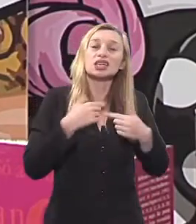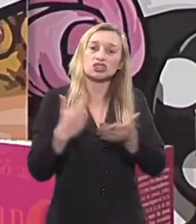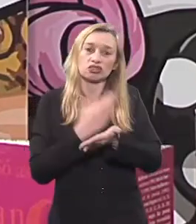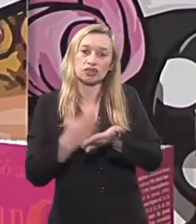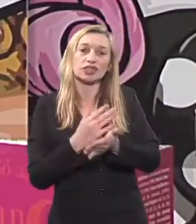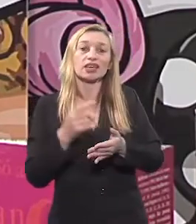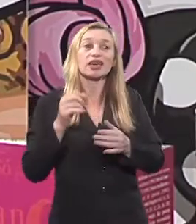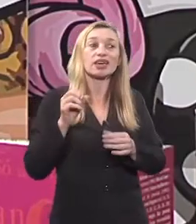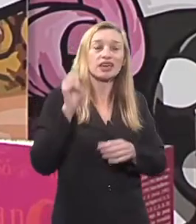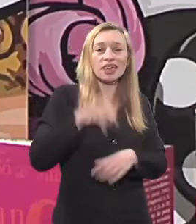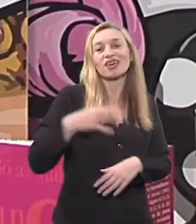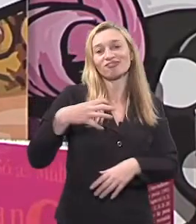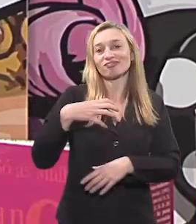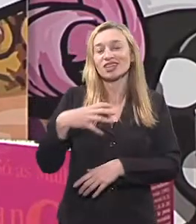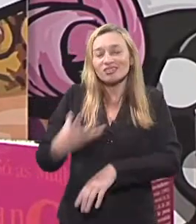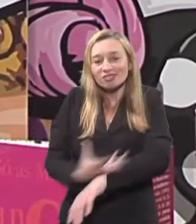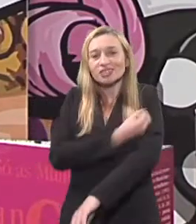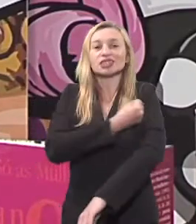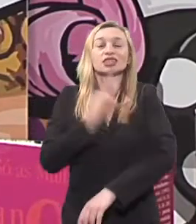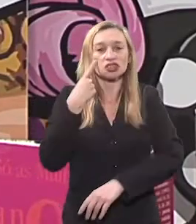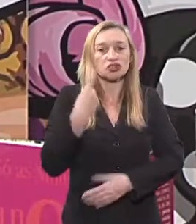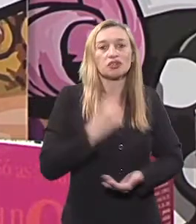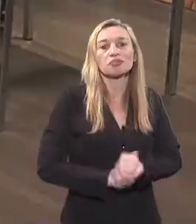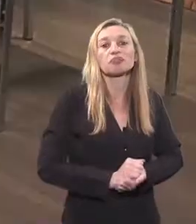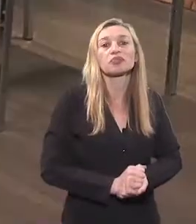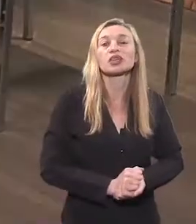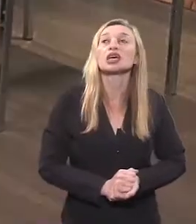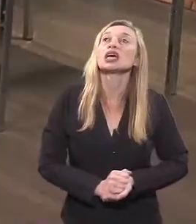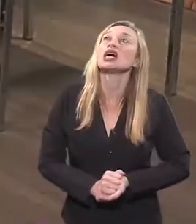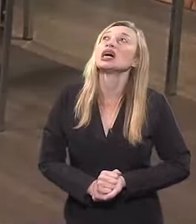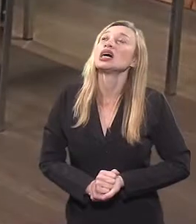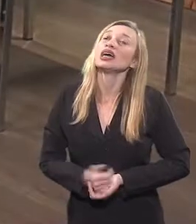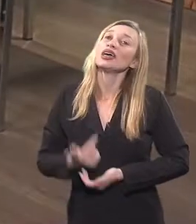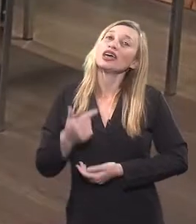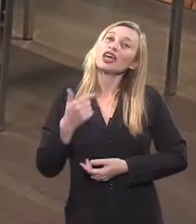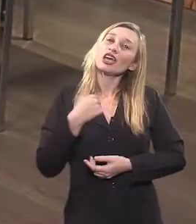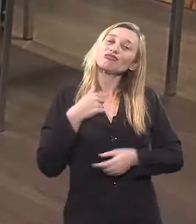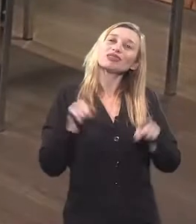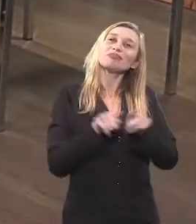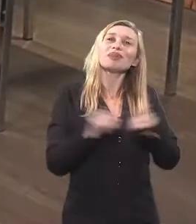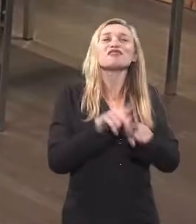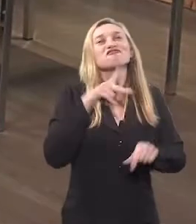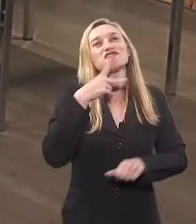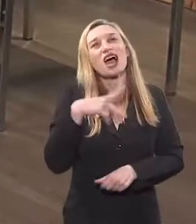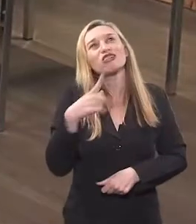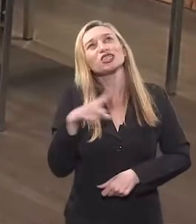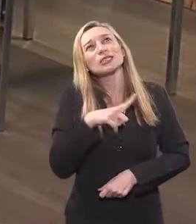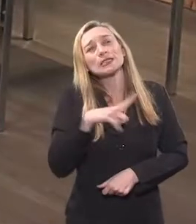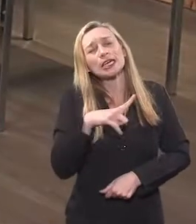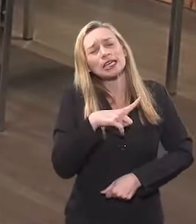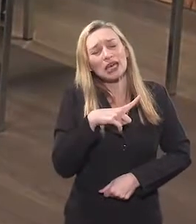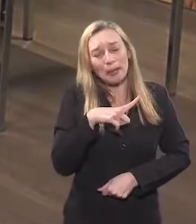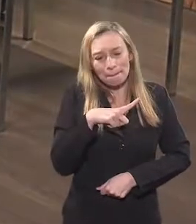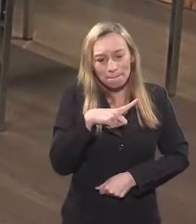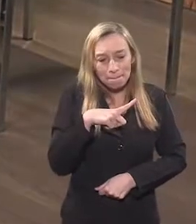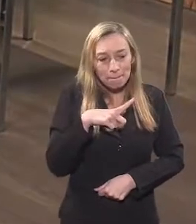E é muito emocionante a gente ver esse movimento. E eu ainda diria que tem